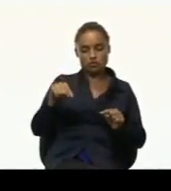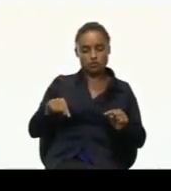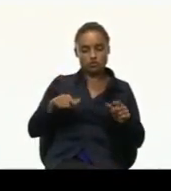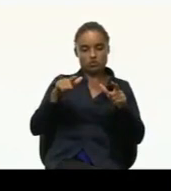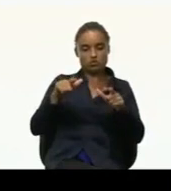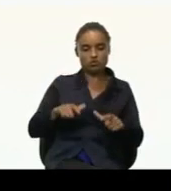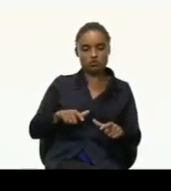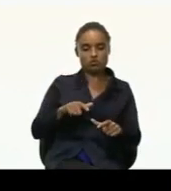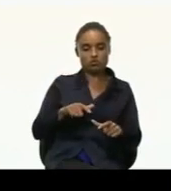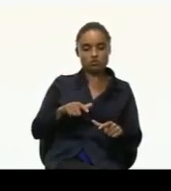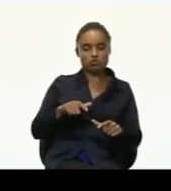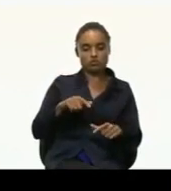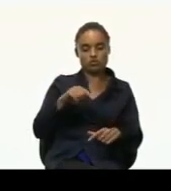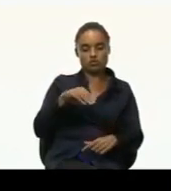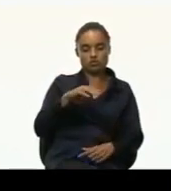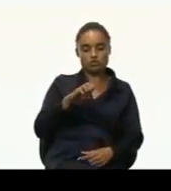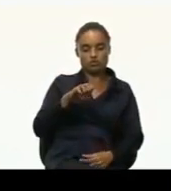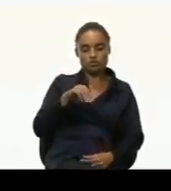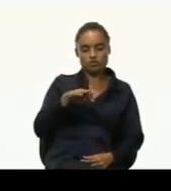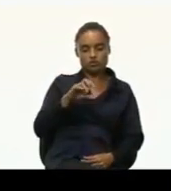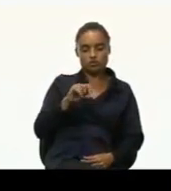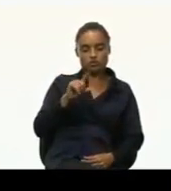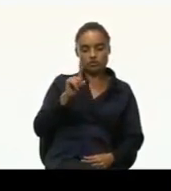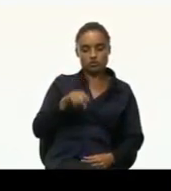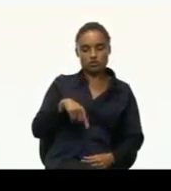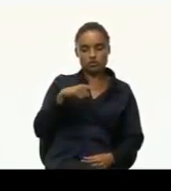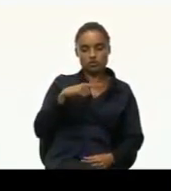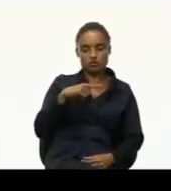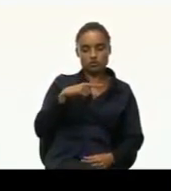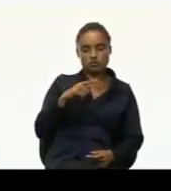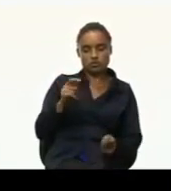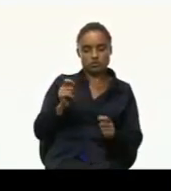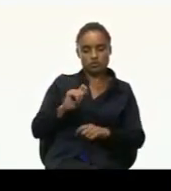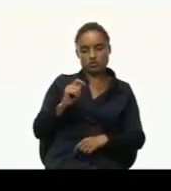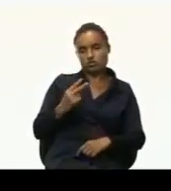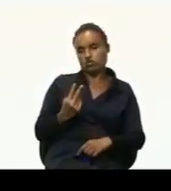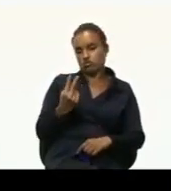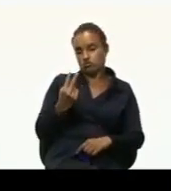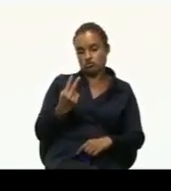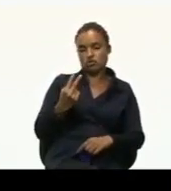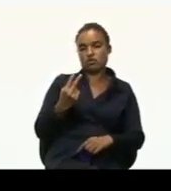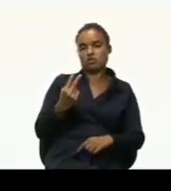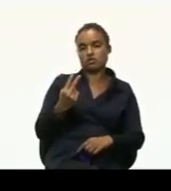uma área ali de 1 por 0,8. São 2, né? Então,